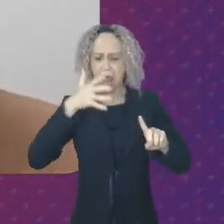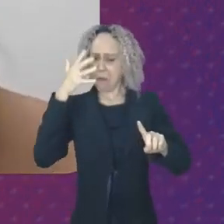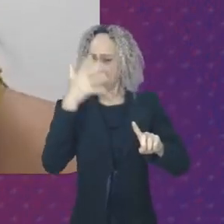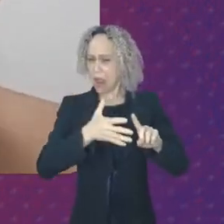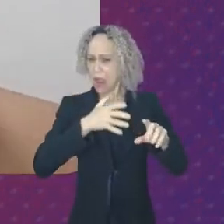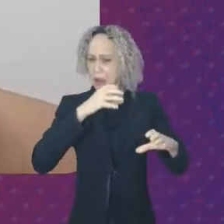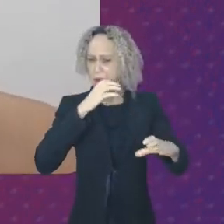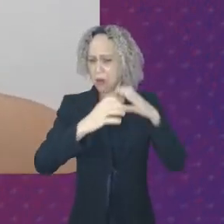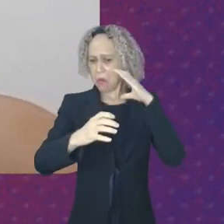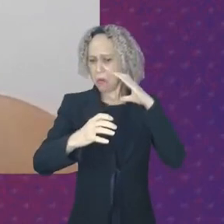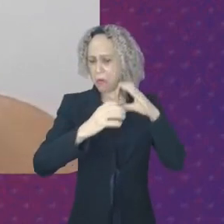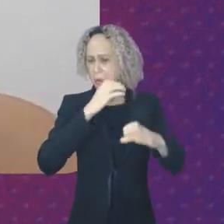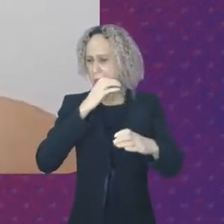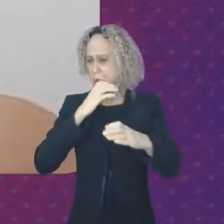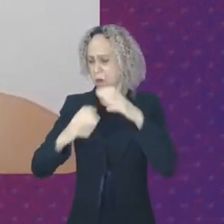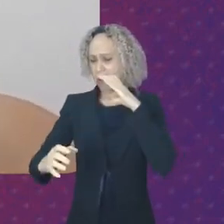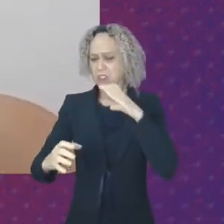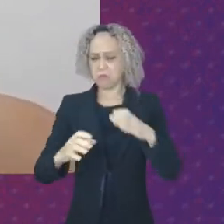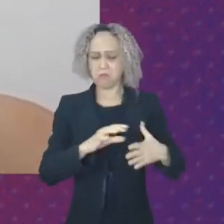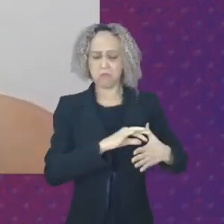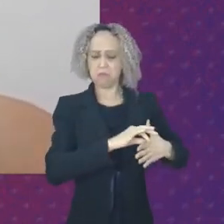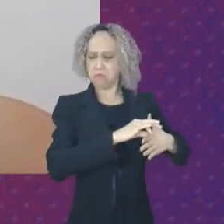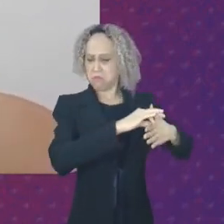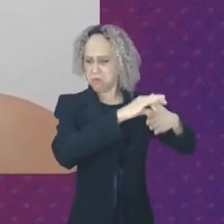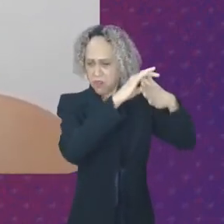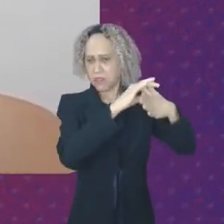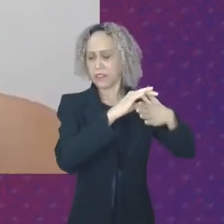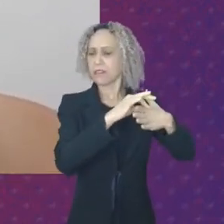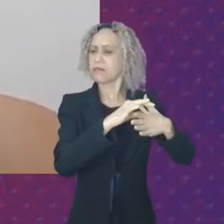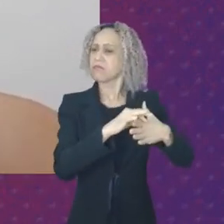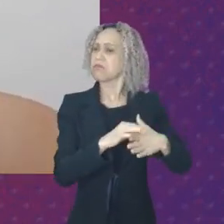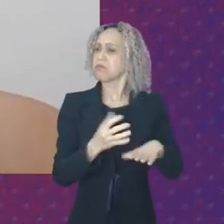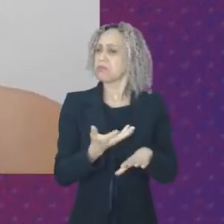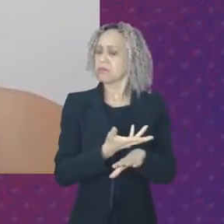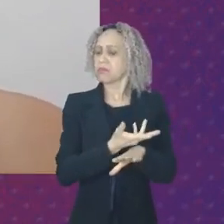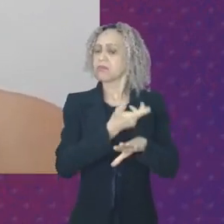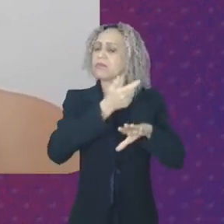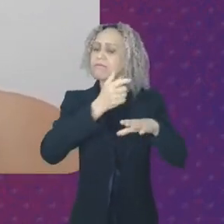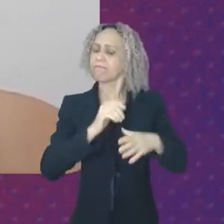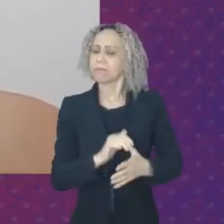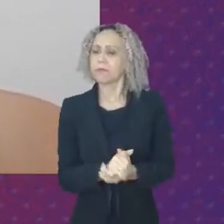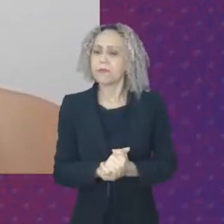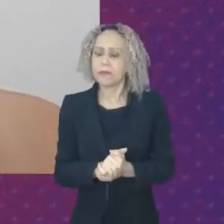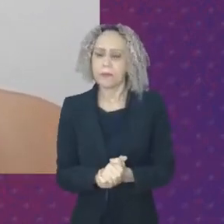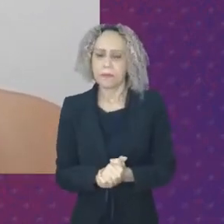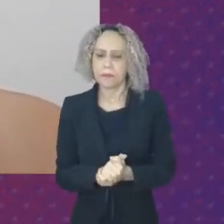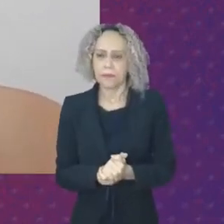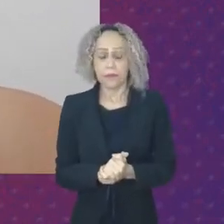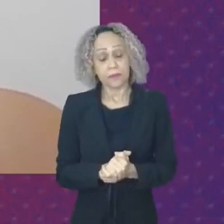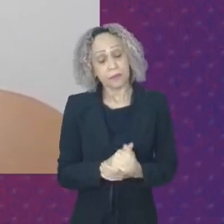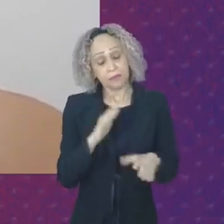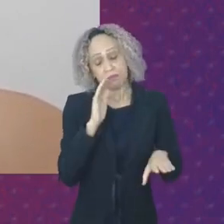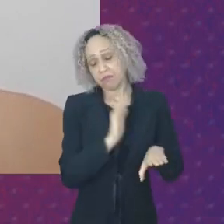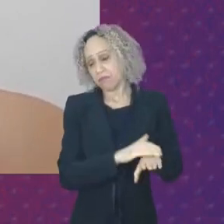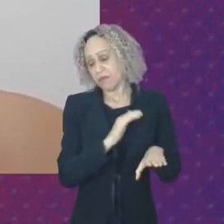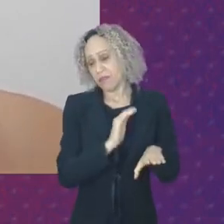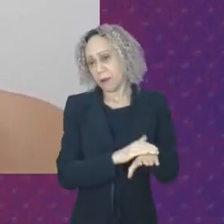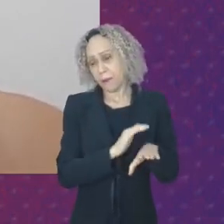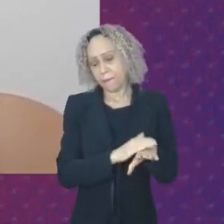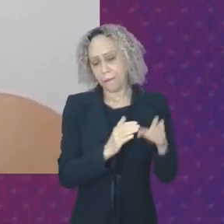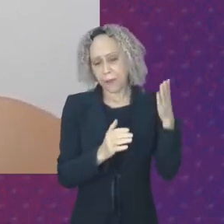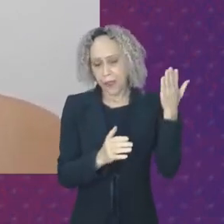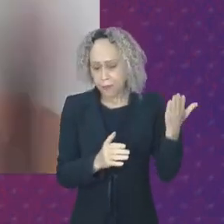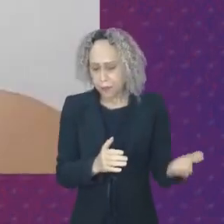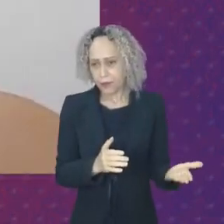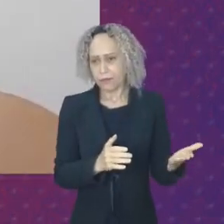dele e, óbvio, também da construção política do próprio presidente, né? A gente não pode tirar isso do nosso horizonte,